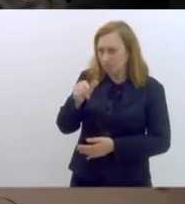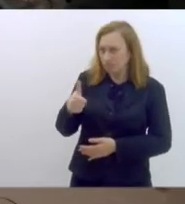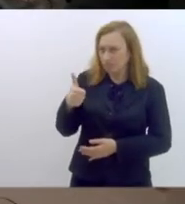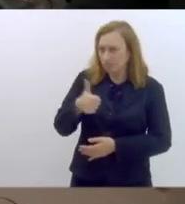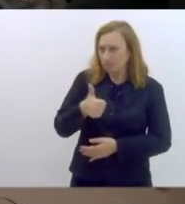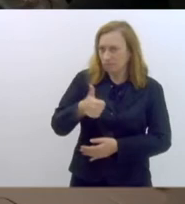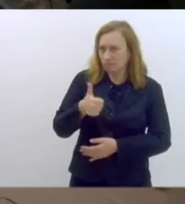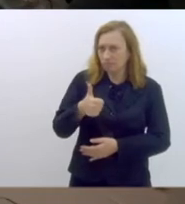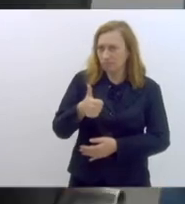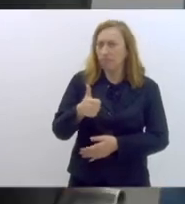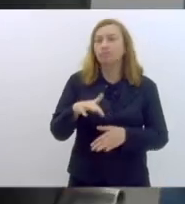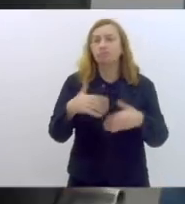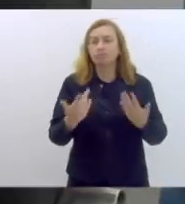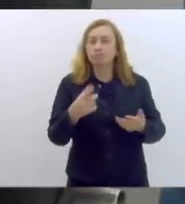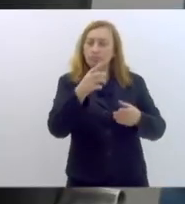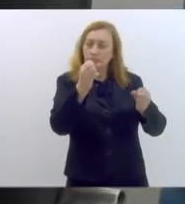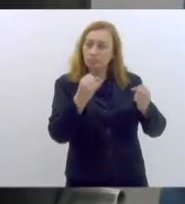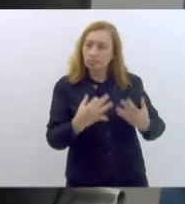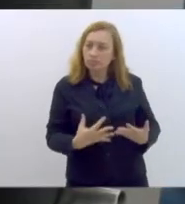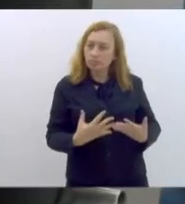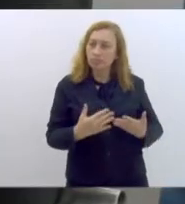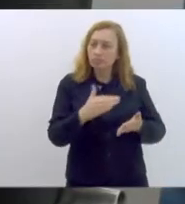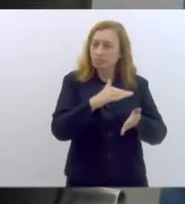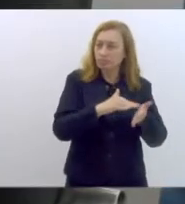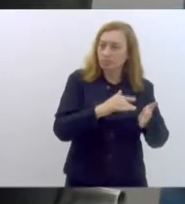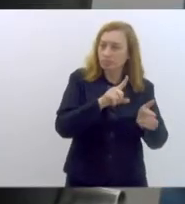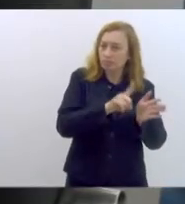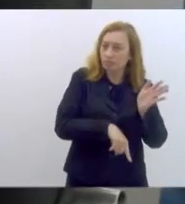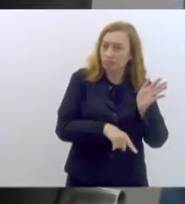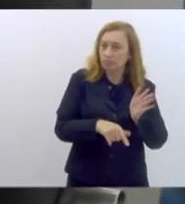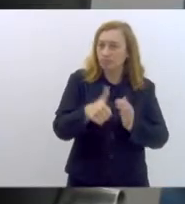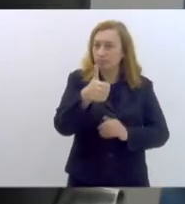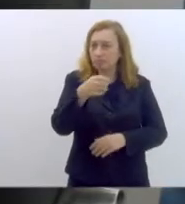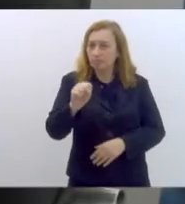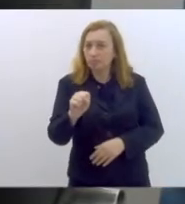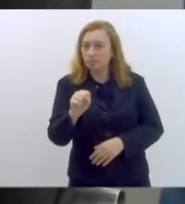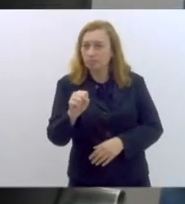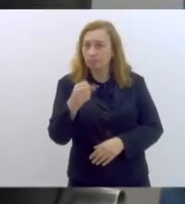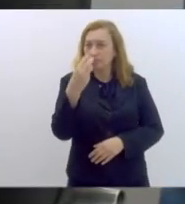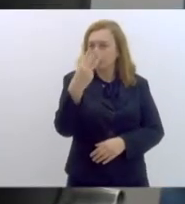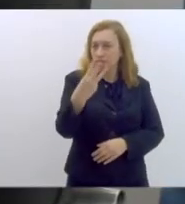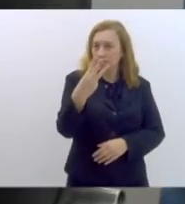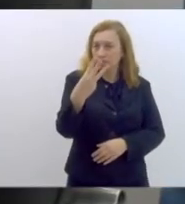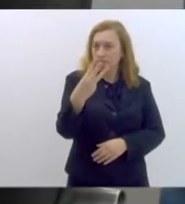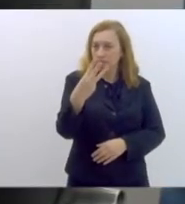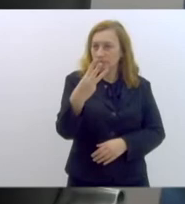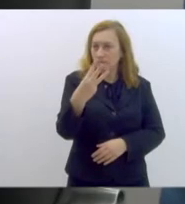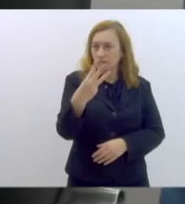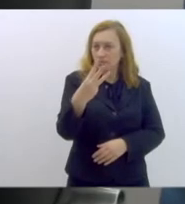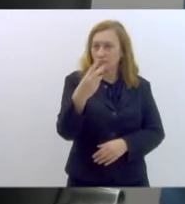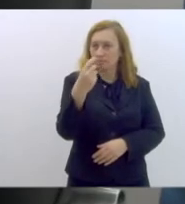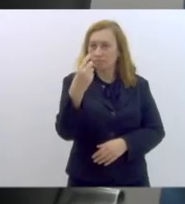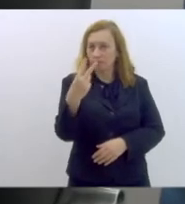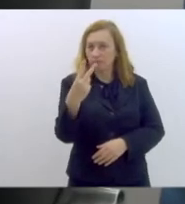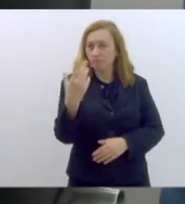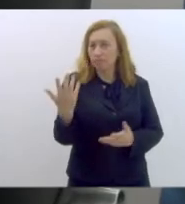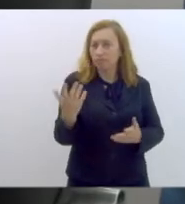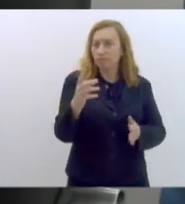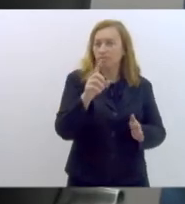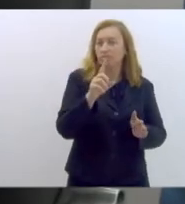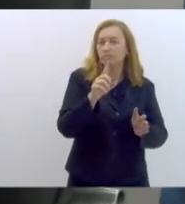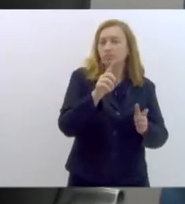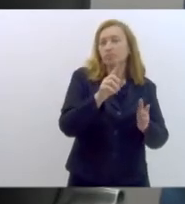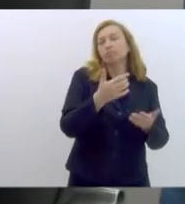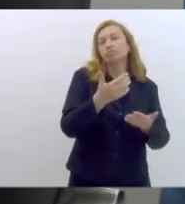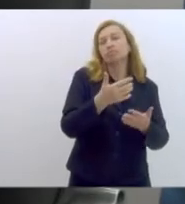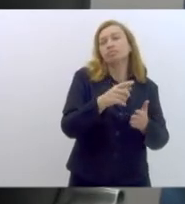apreensão? Então, você explicou que você vai tirar do 18, 3, e vai tirar 2, 5. 18 menos 5, 13.